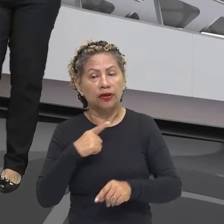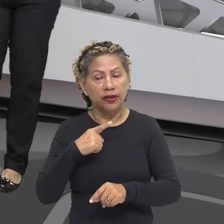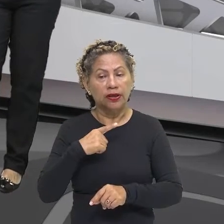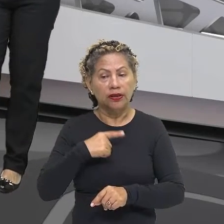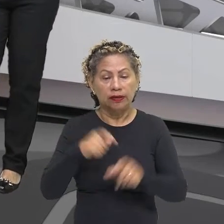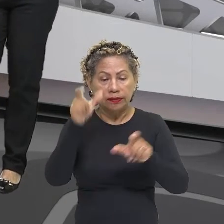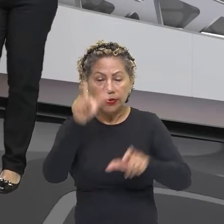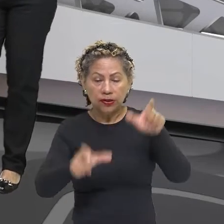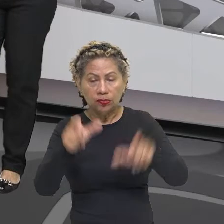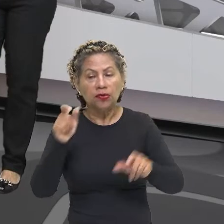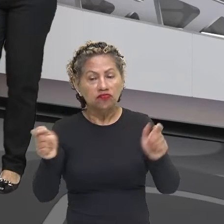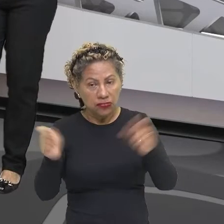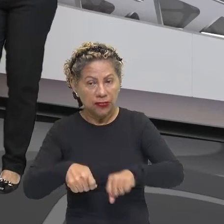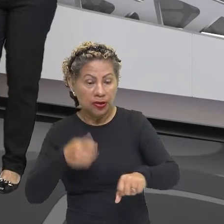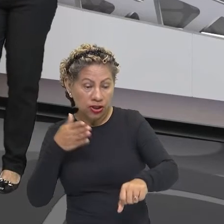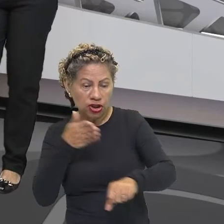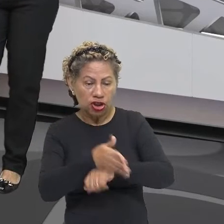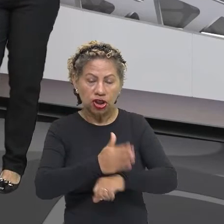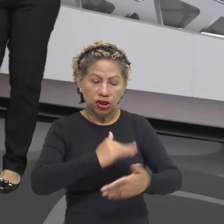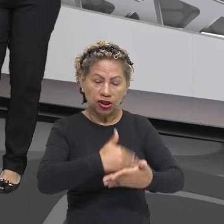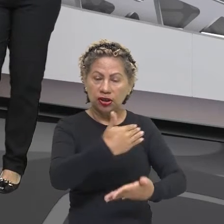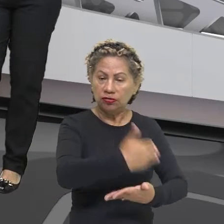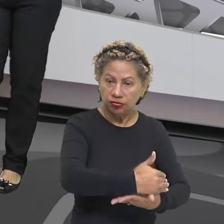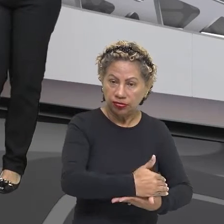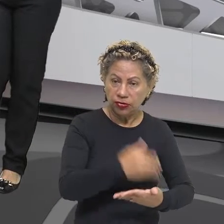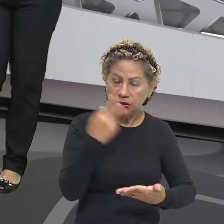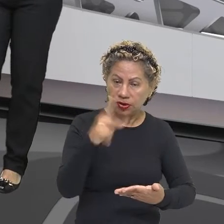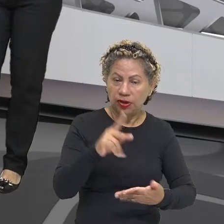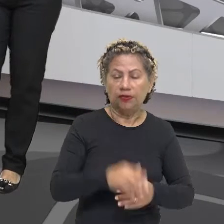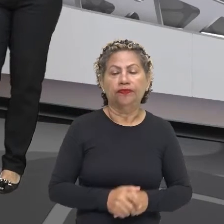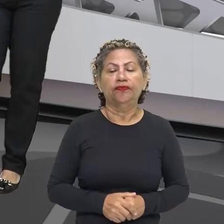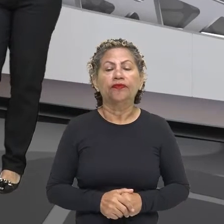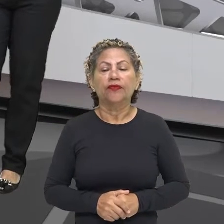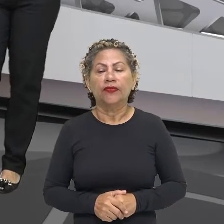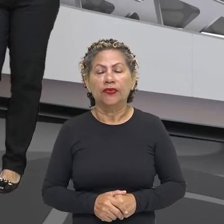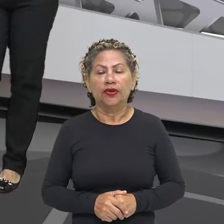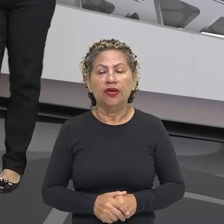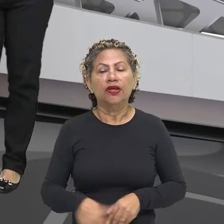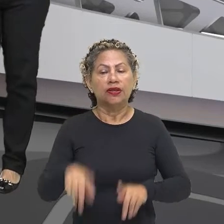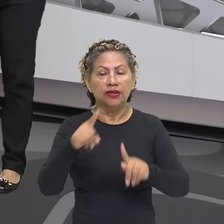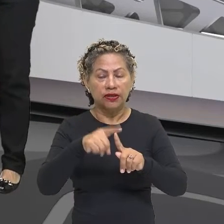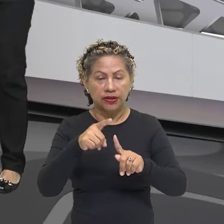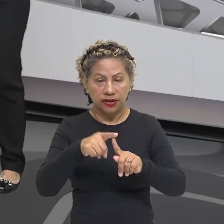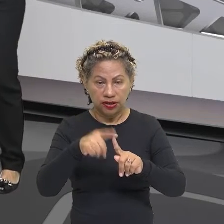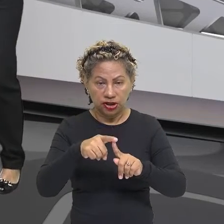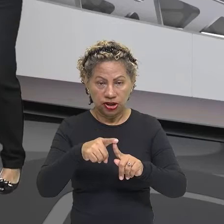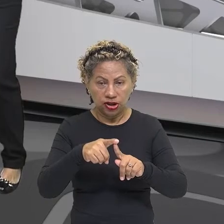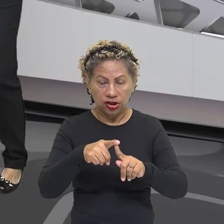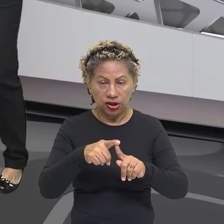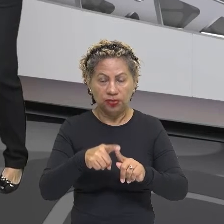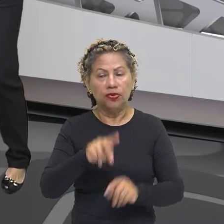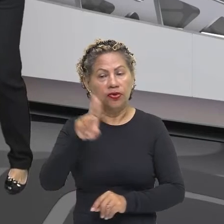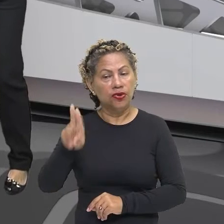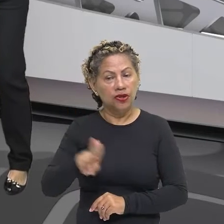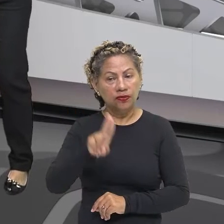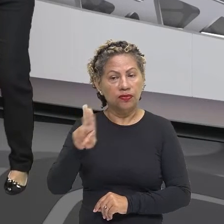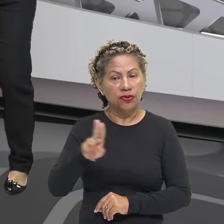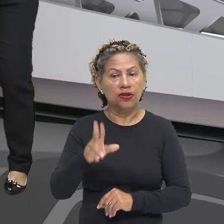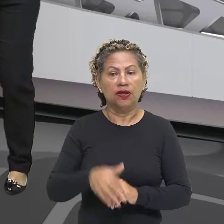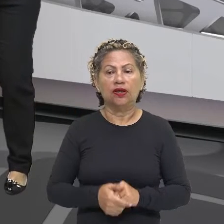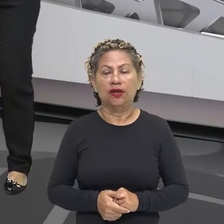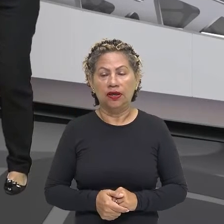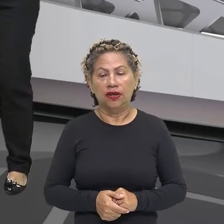que proporcionam uma conexão mais segura à internet. Criptografada, de ponta